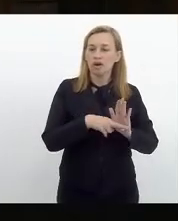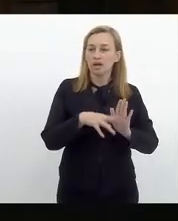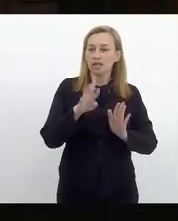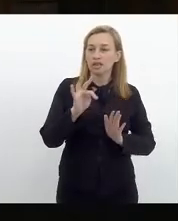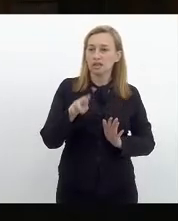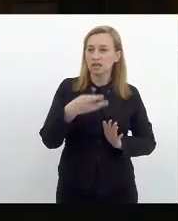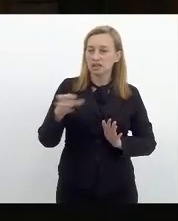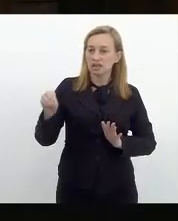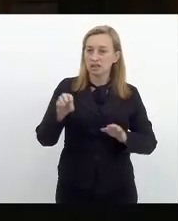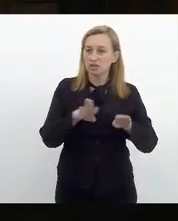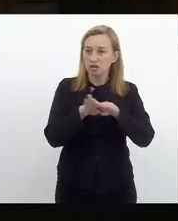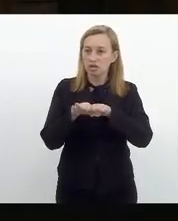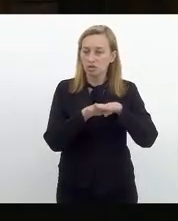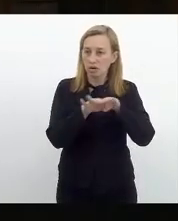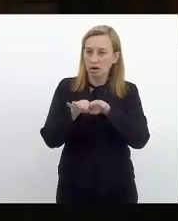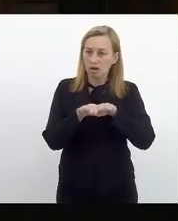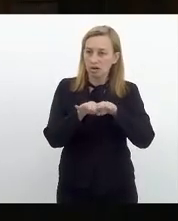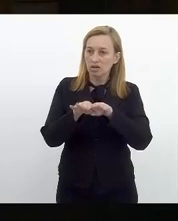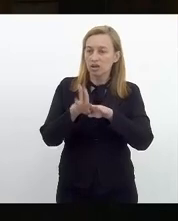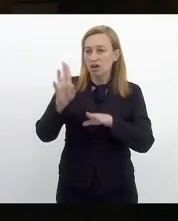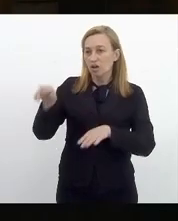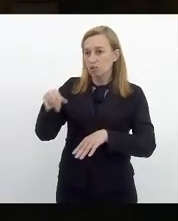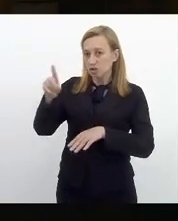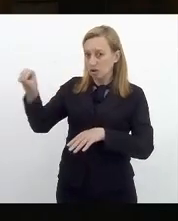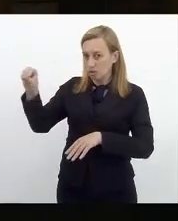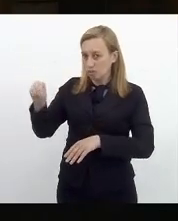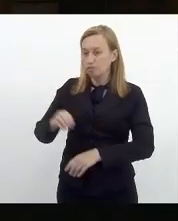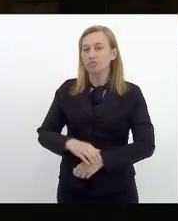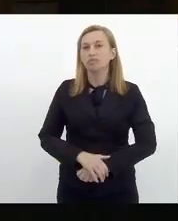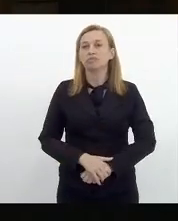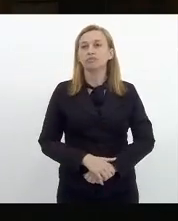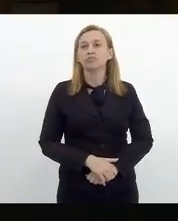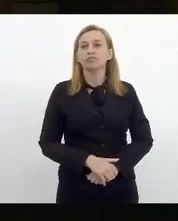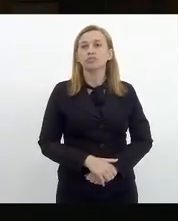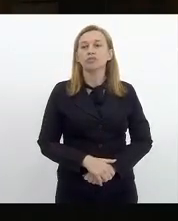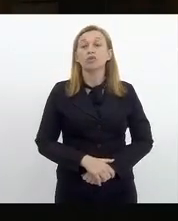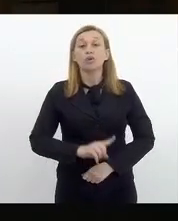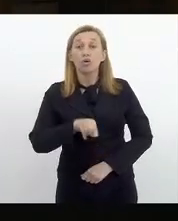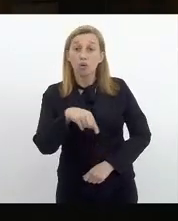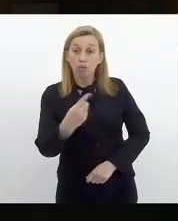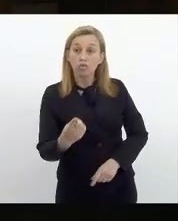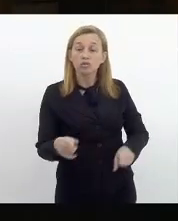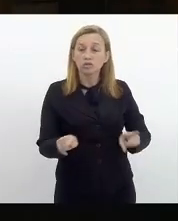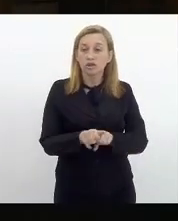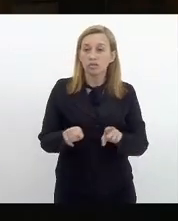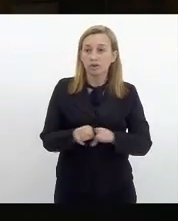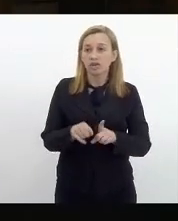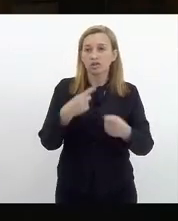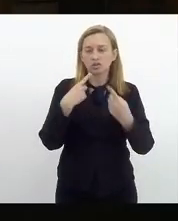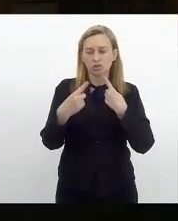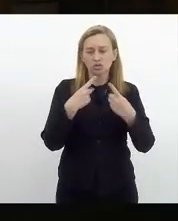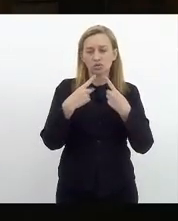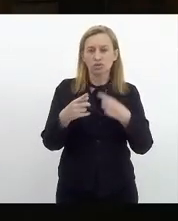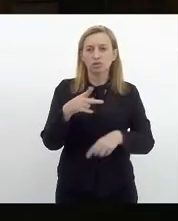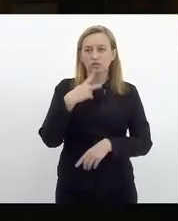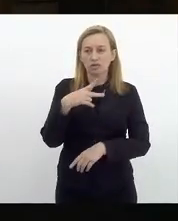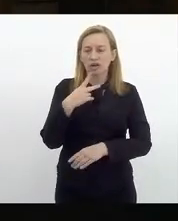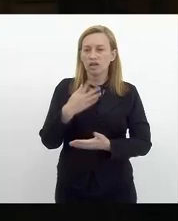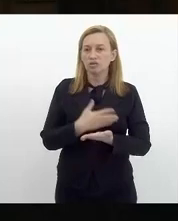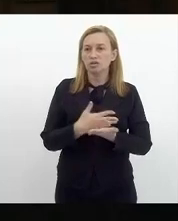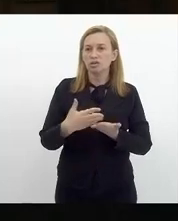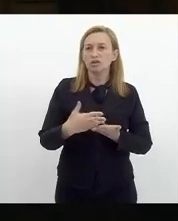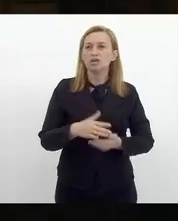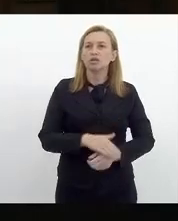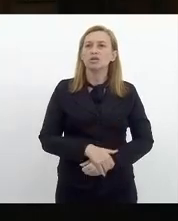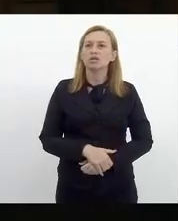transição igualada os aspectos da União e outra coisa que muito nesse debate aqui tem se falado desde o